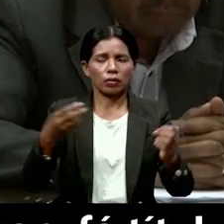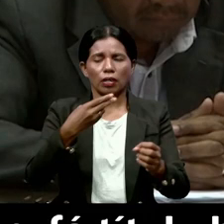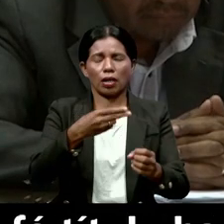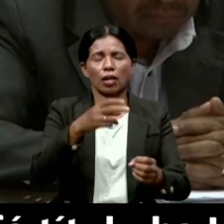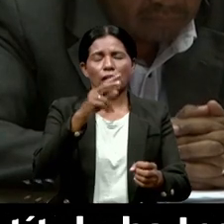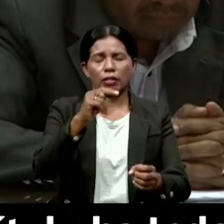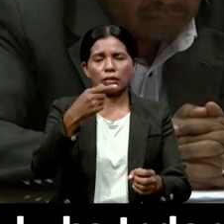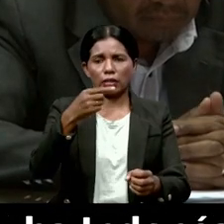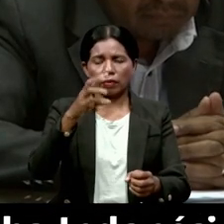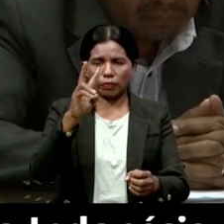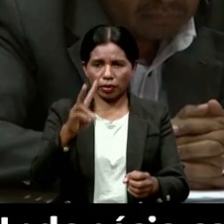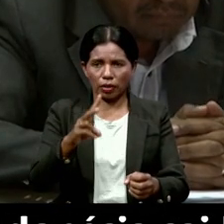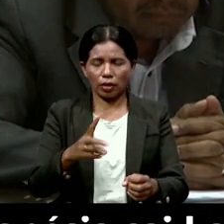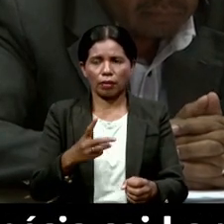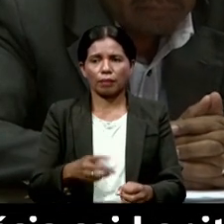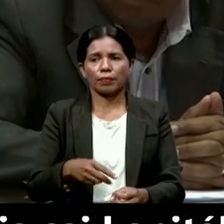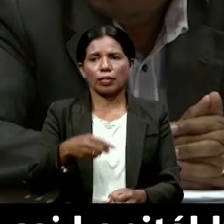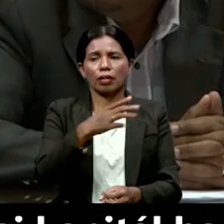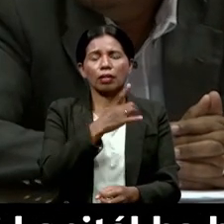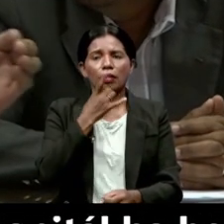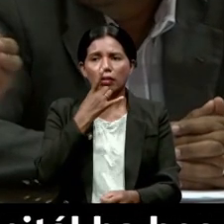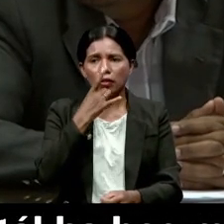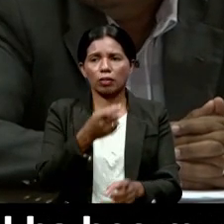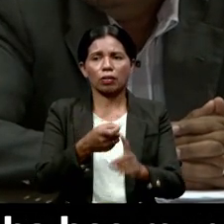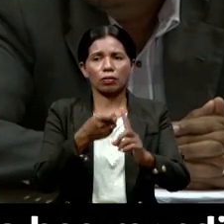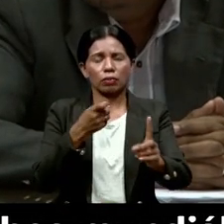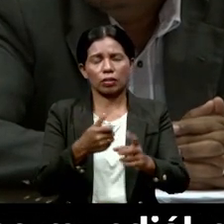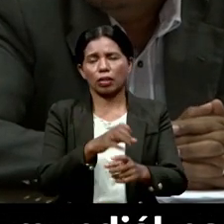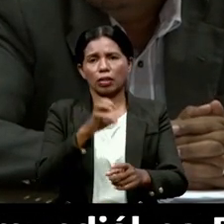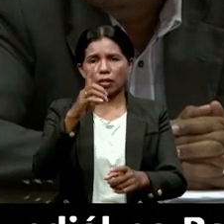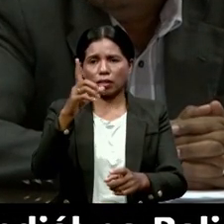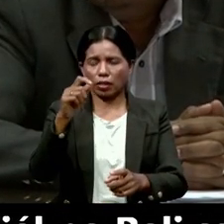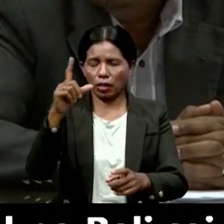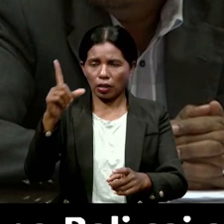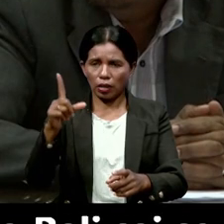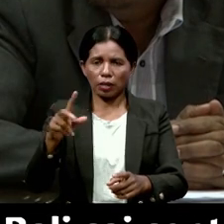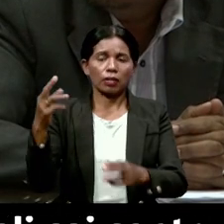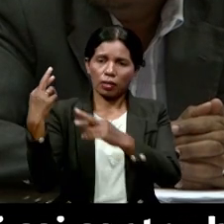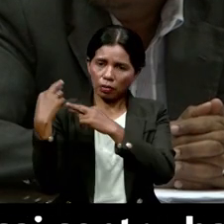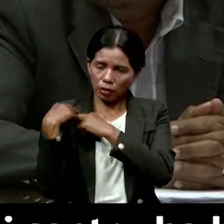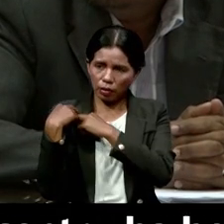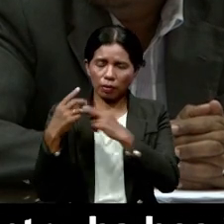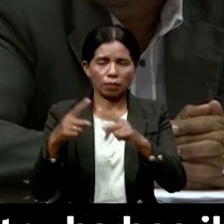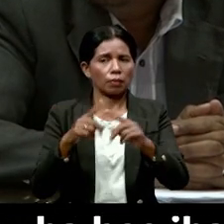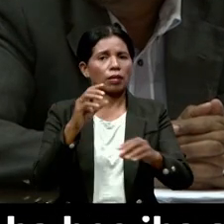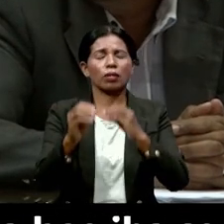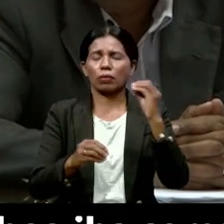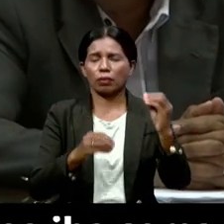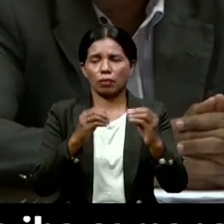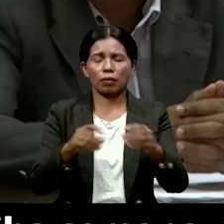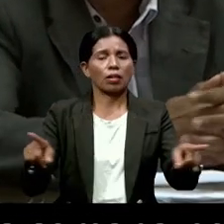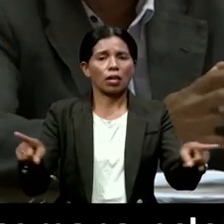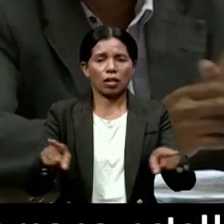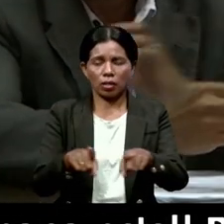os gestor, aí né parte celular é detalhe, mas lá significa que a gente é